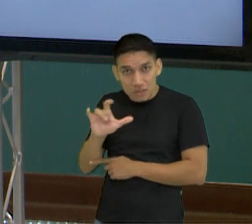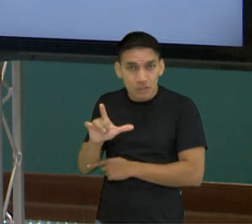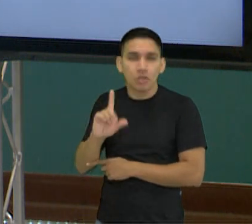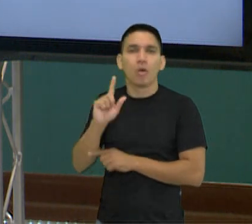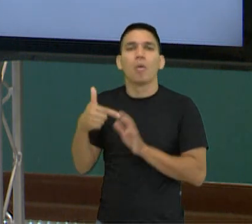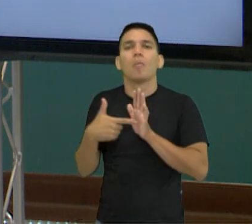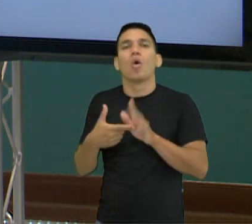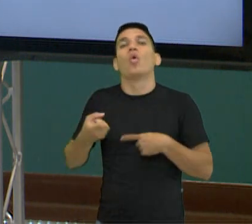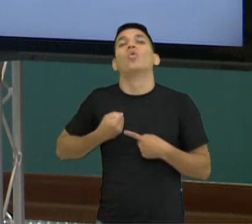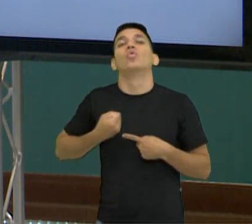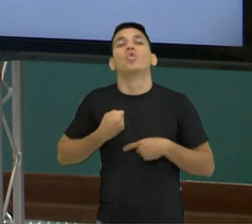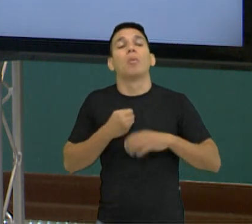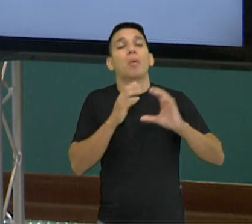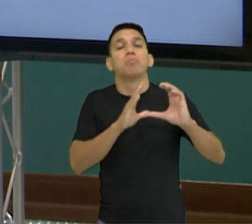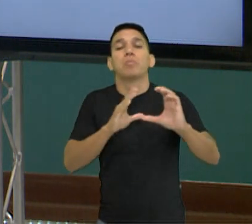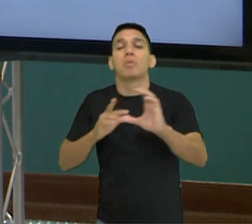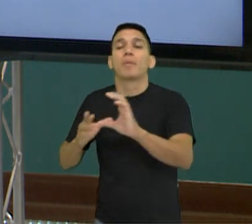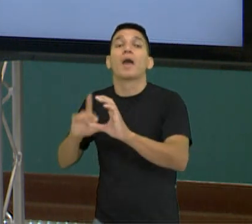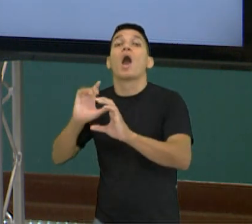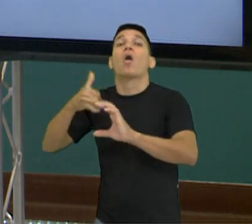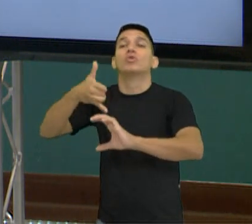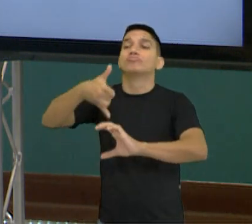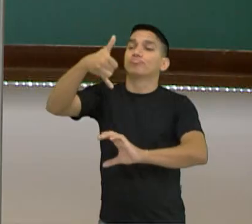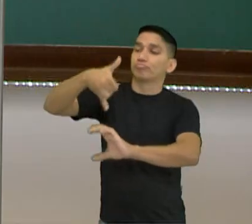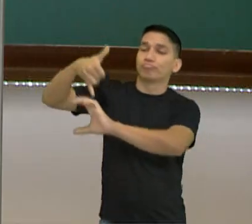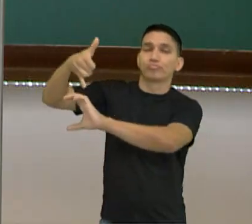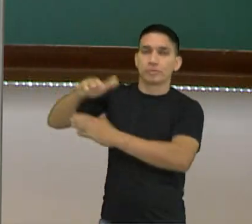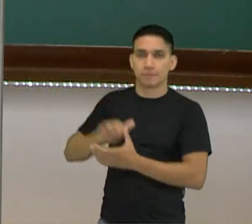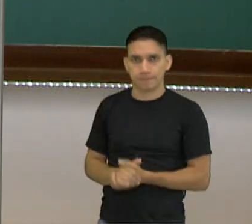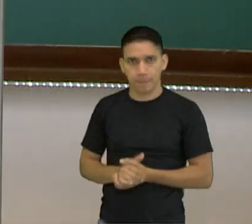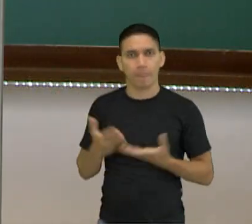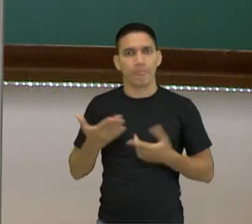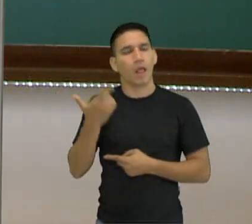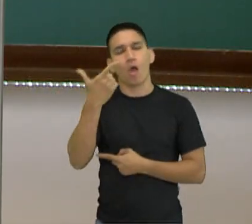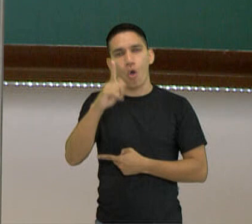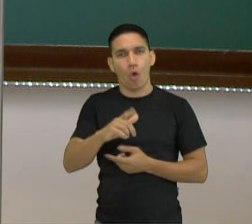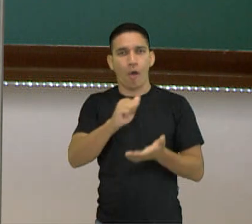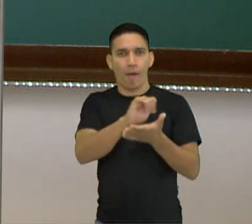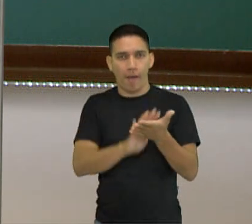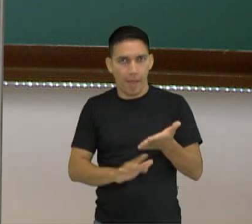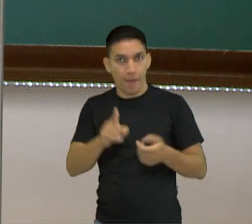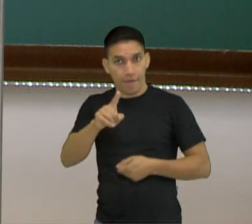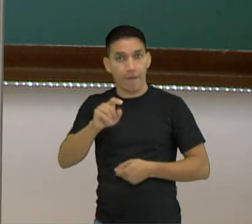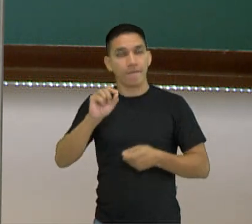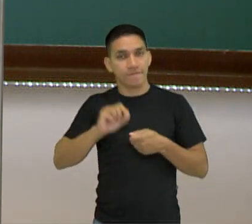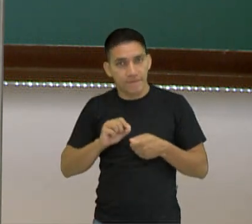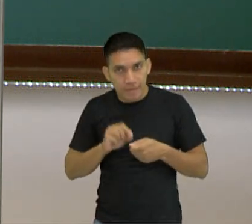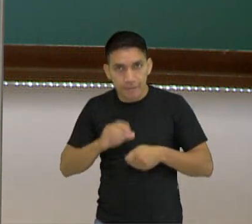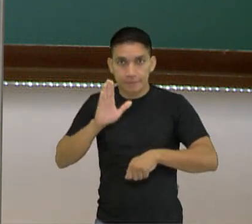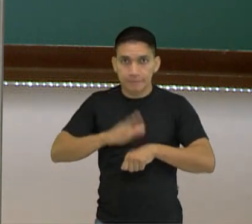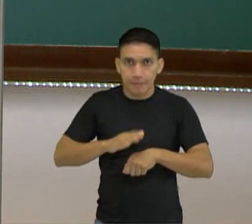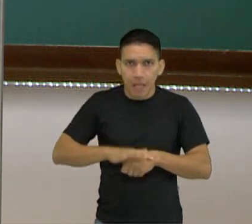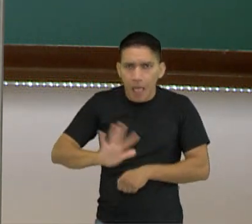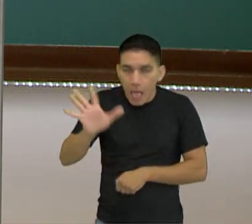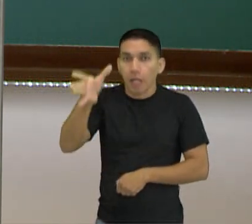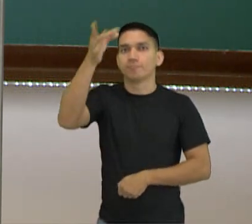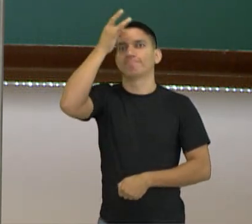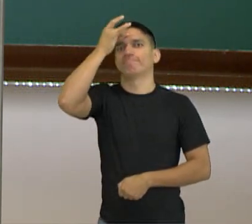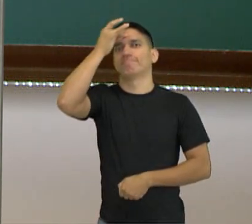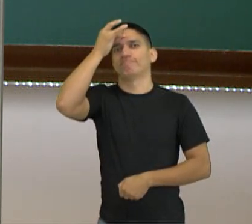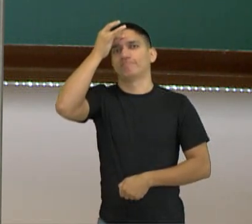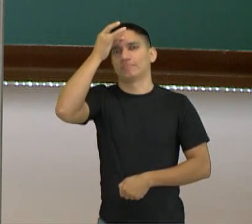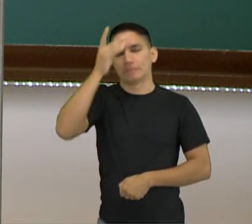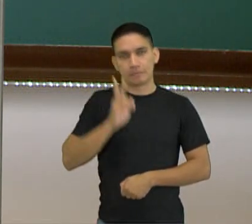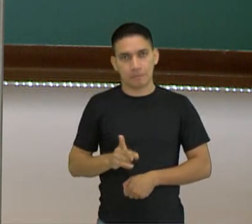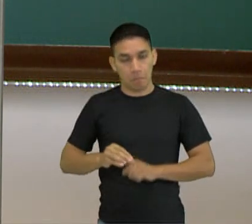estão os radicais. Agora, mais uma atividade para que você possa fixar cada